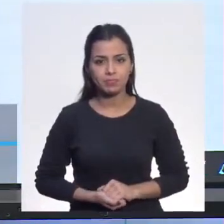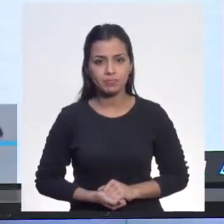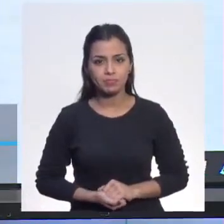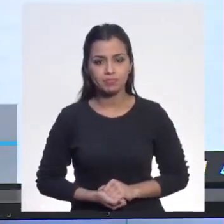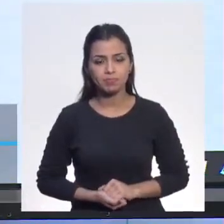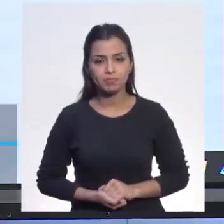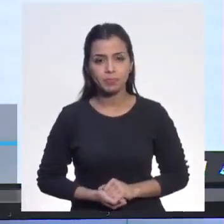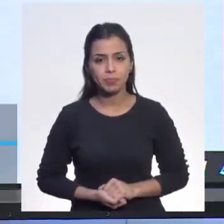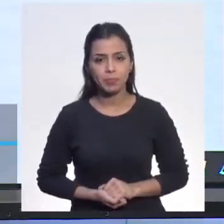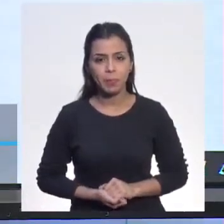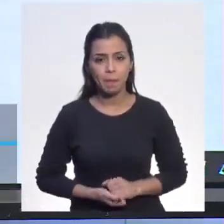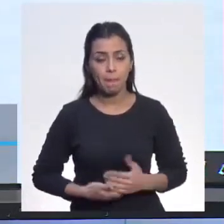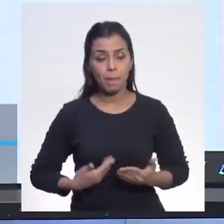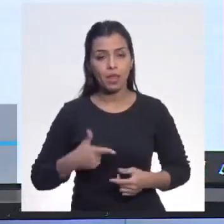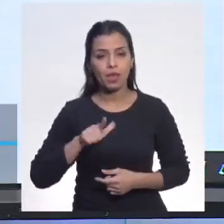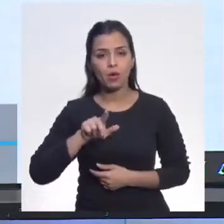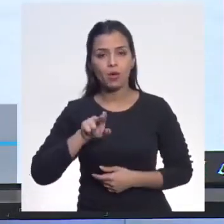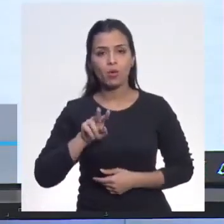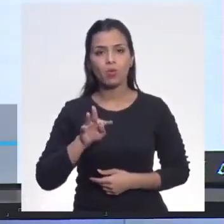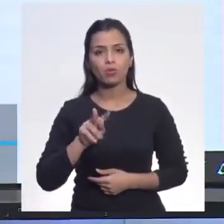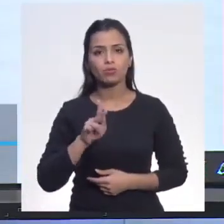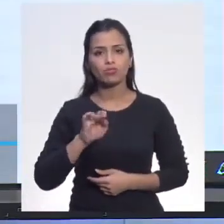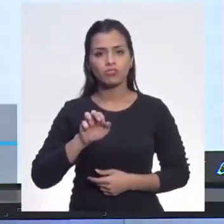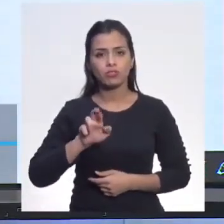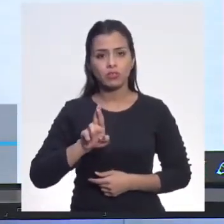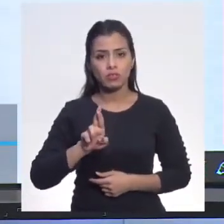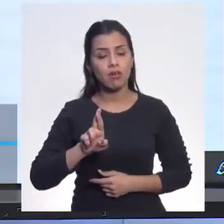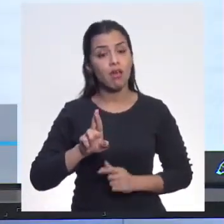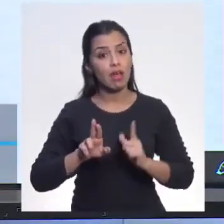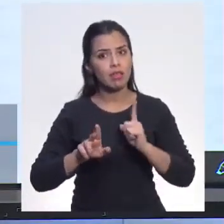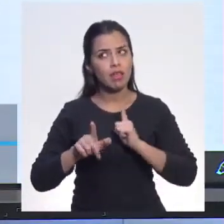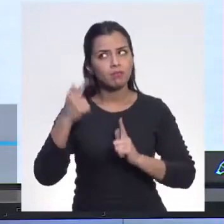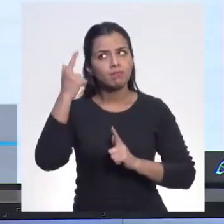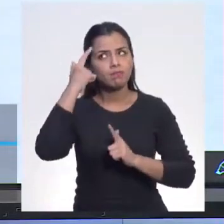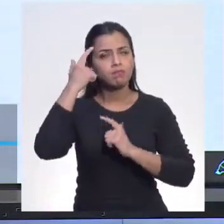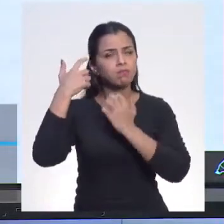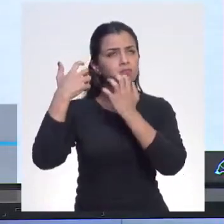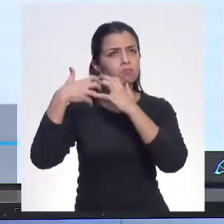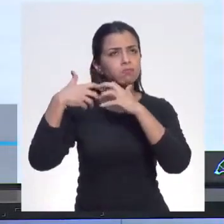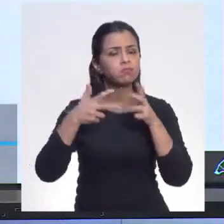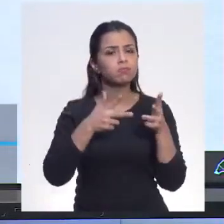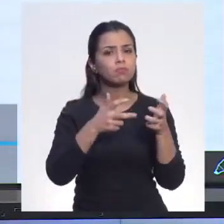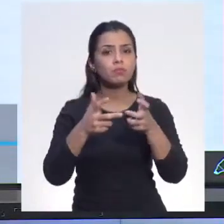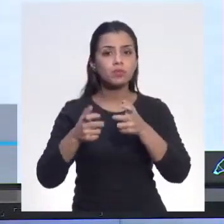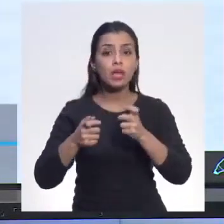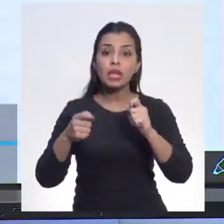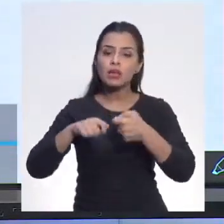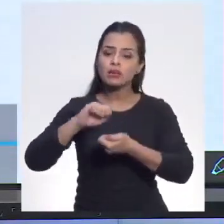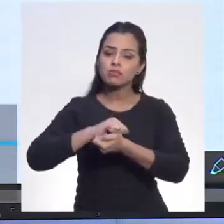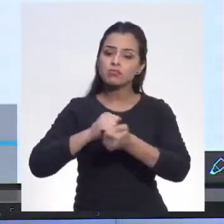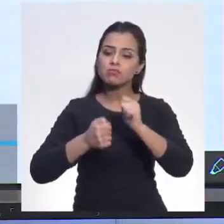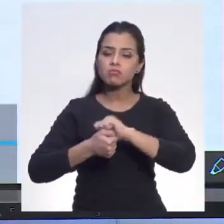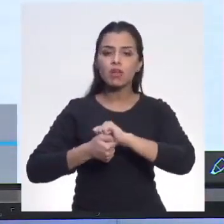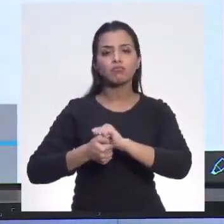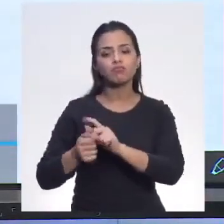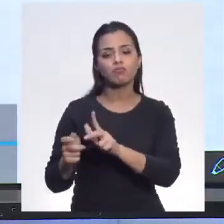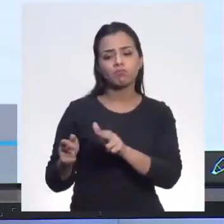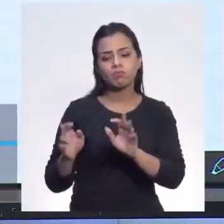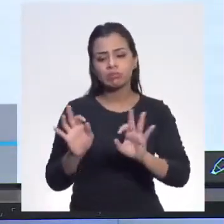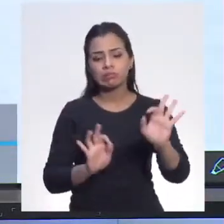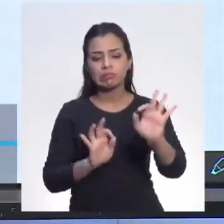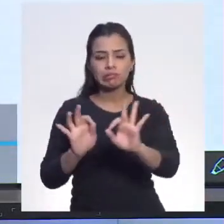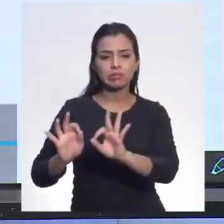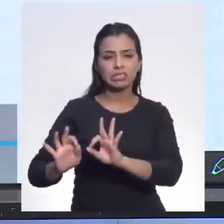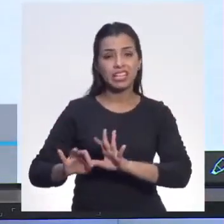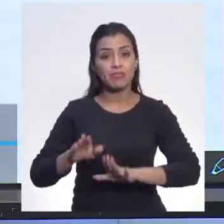Então, o luthier ele tem essa noção de poder transformar o instrumento e até mesmo customizar a